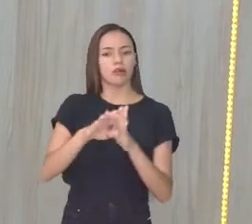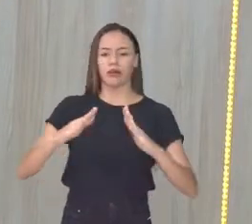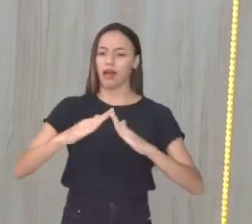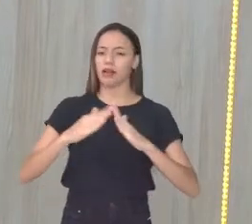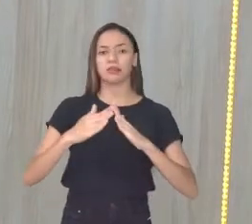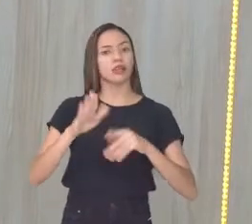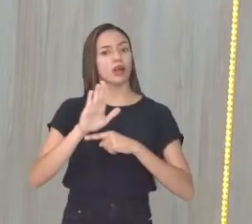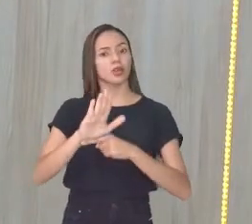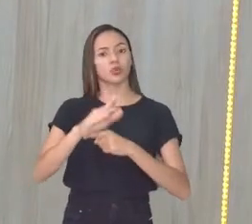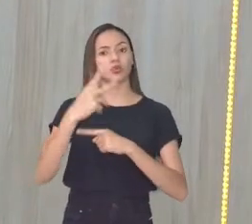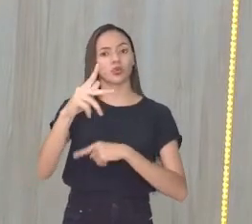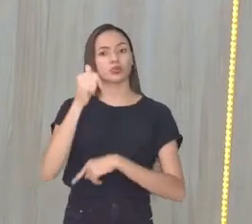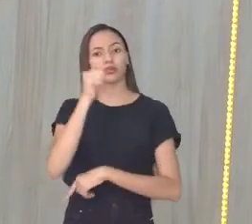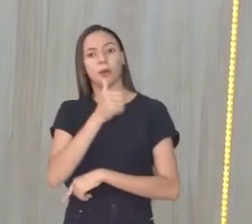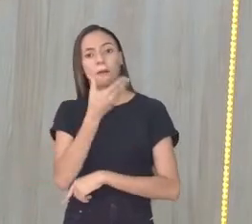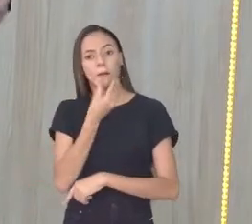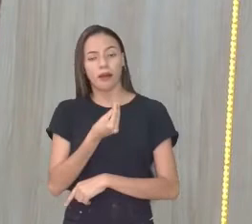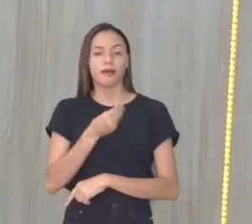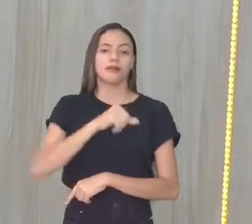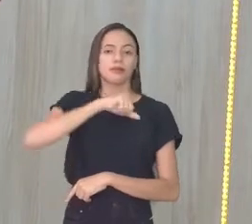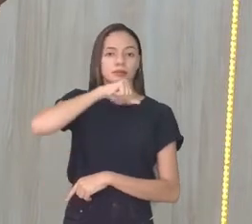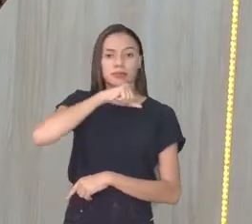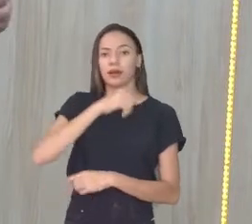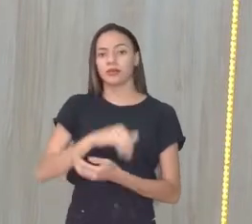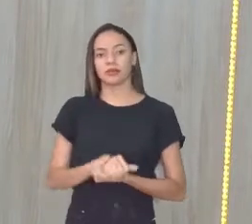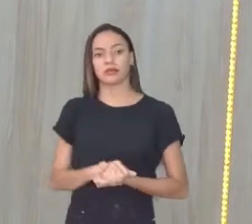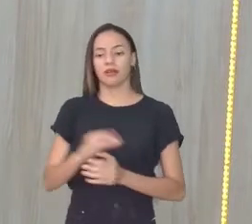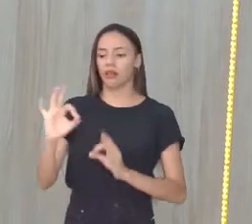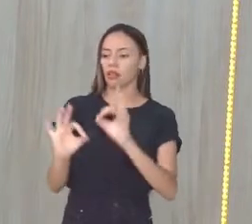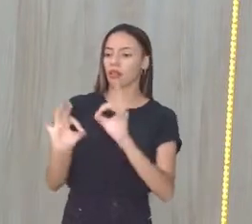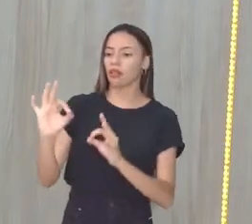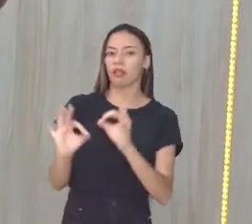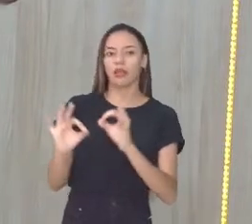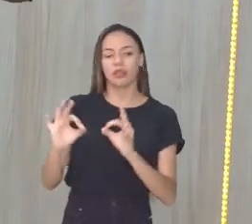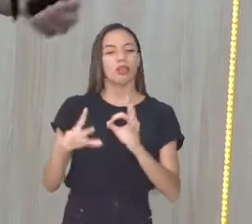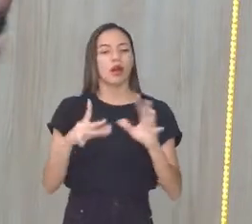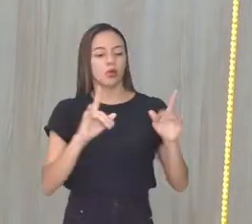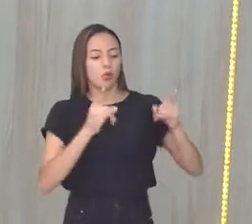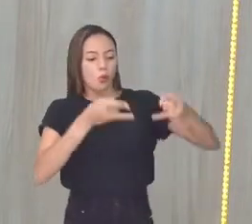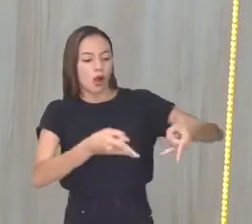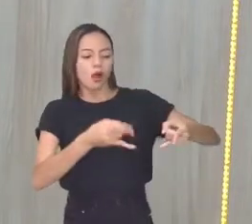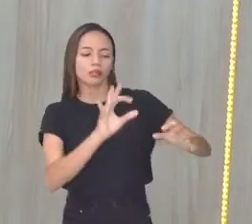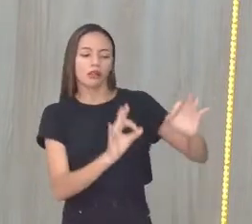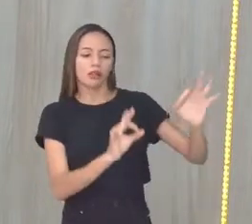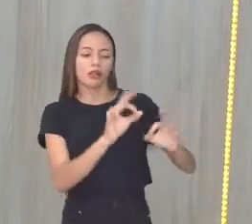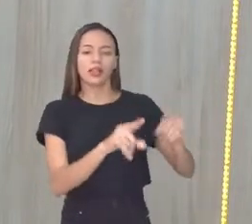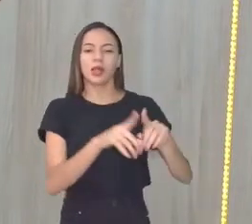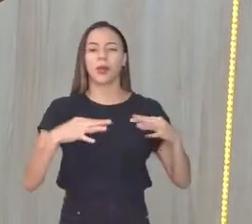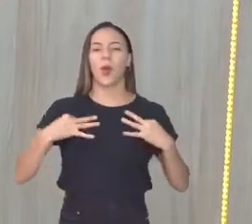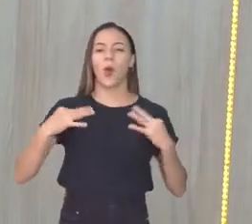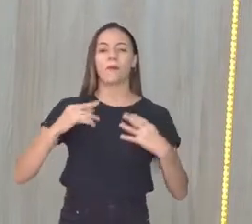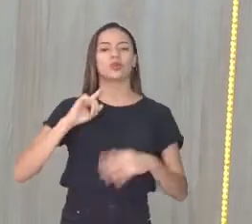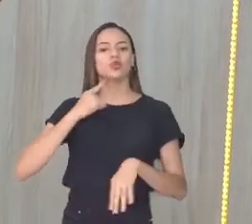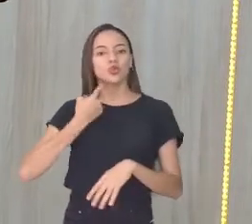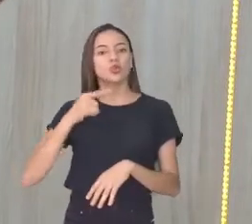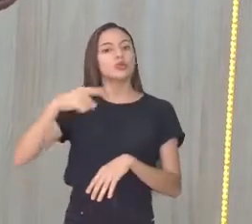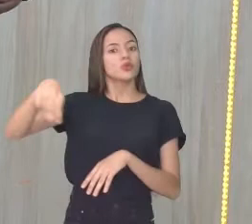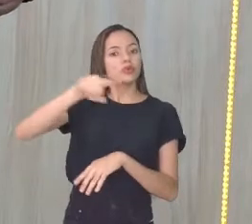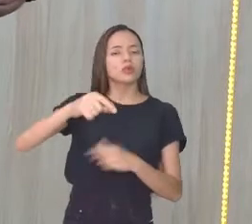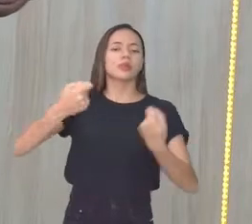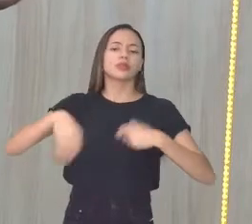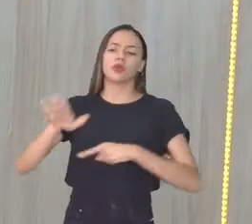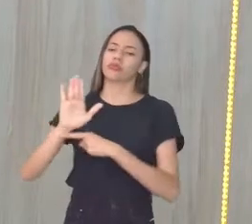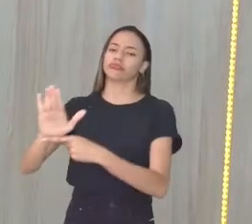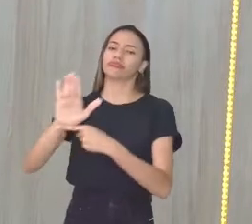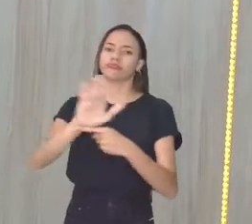ajuda a mãe, né? A varrer uma casa, organizar, arrumar o seu quarto, pegar a roupa suja, levar lá para coisa. Quer dizer, cada um fazendo a sua